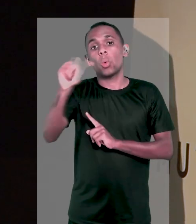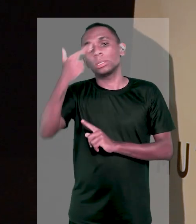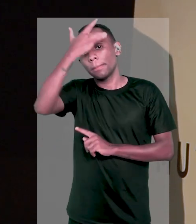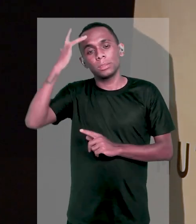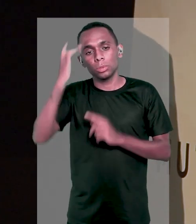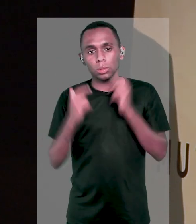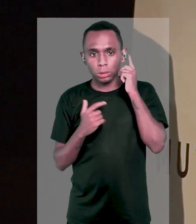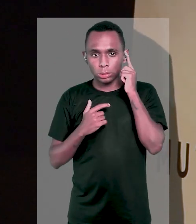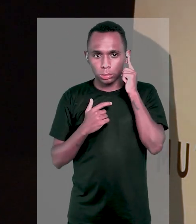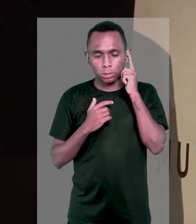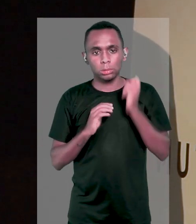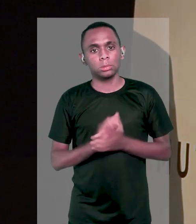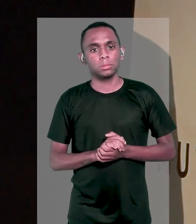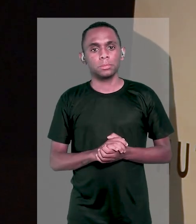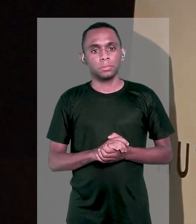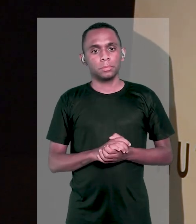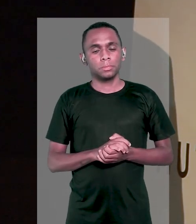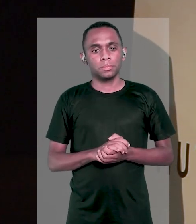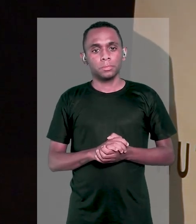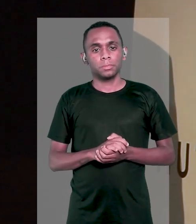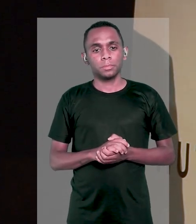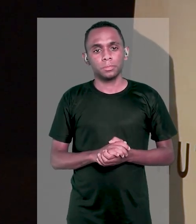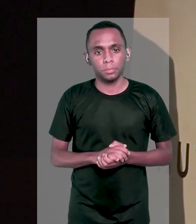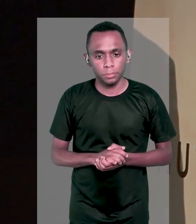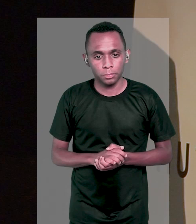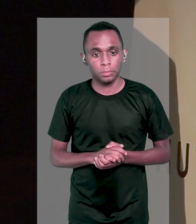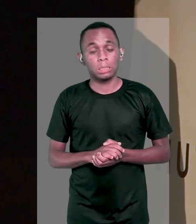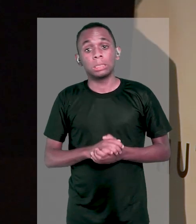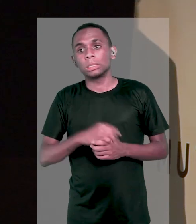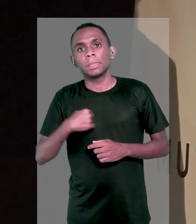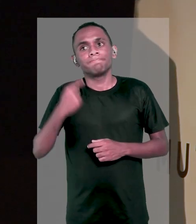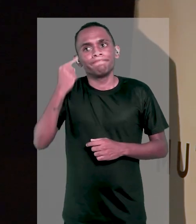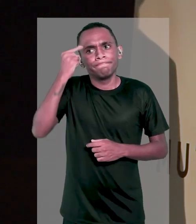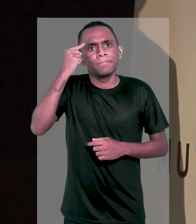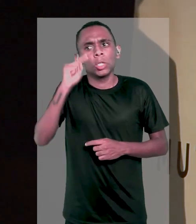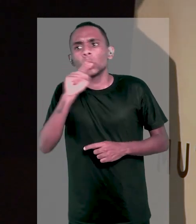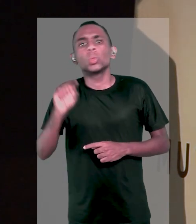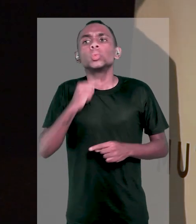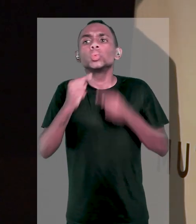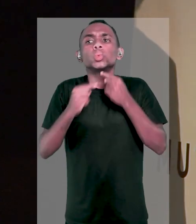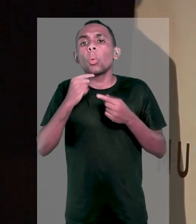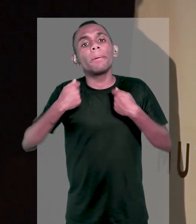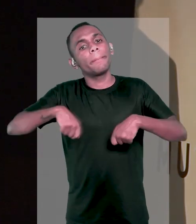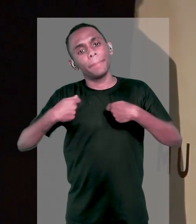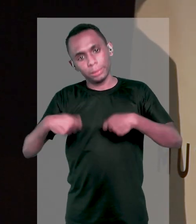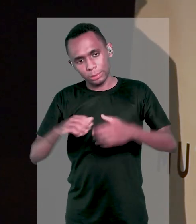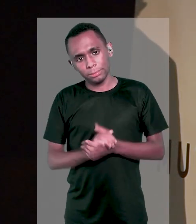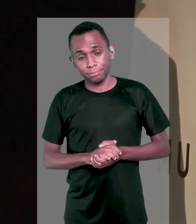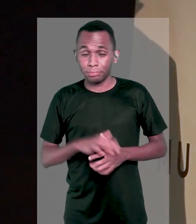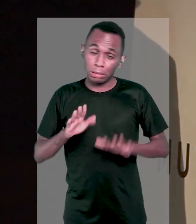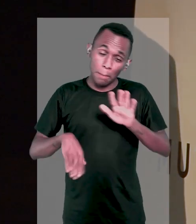liberdade do espírito a liberdade do espírito não é uma coisa nem um pouco confortável